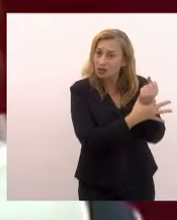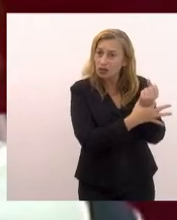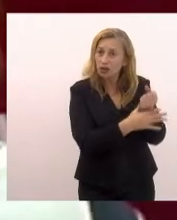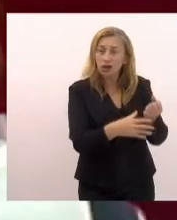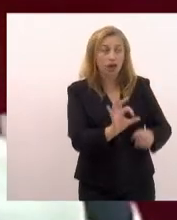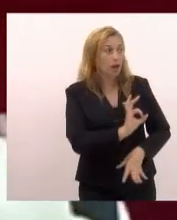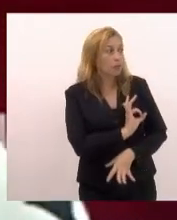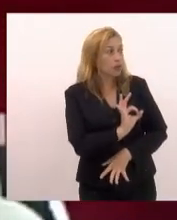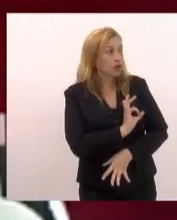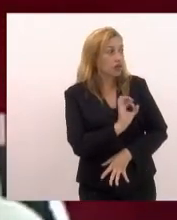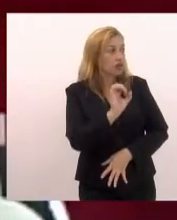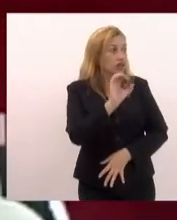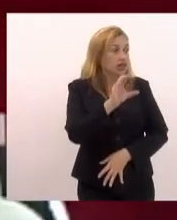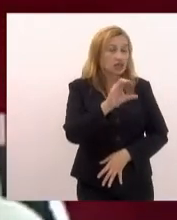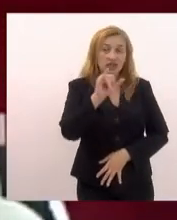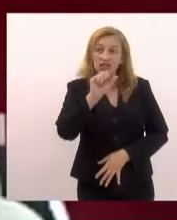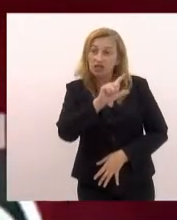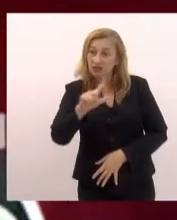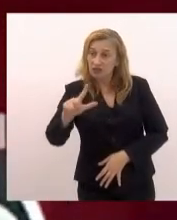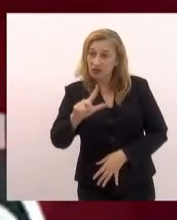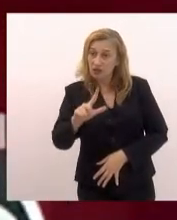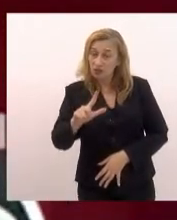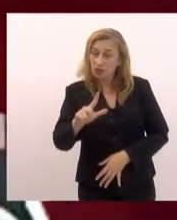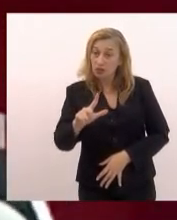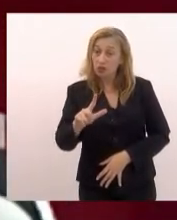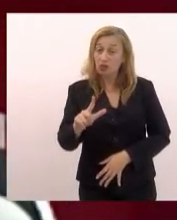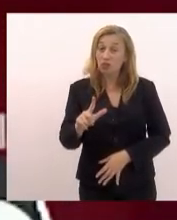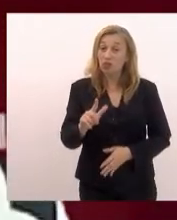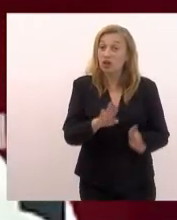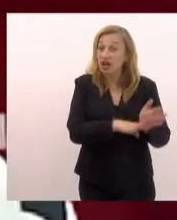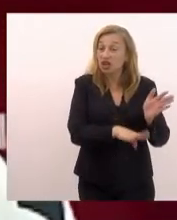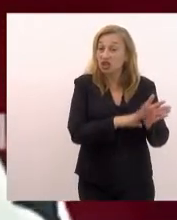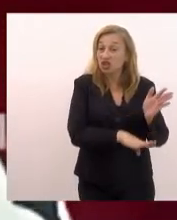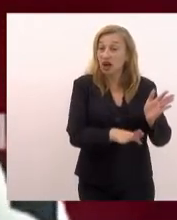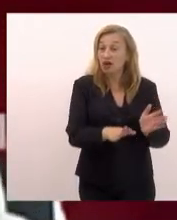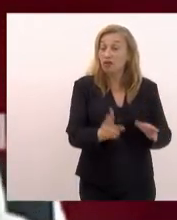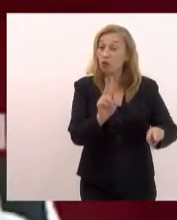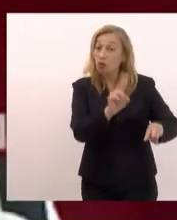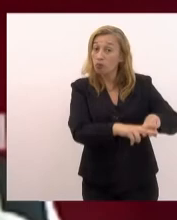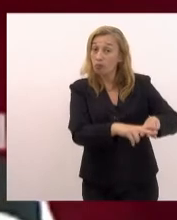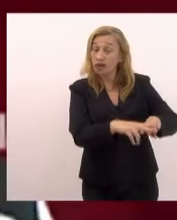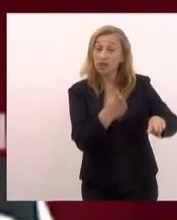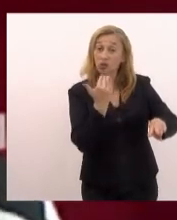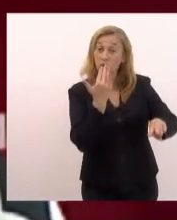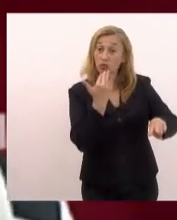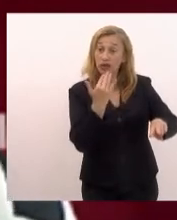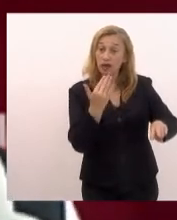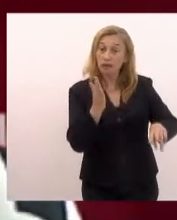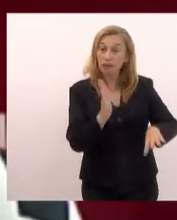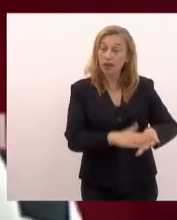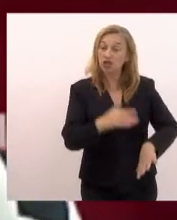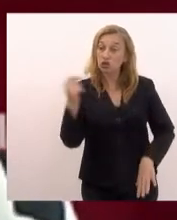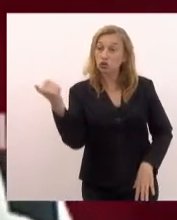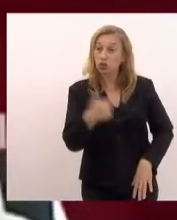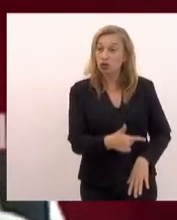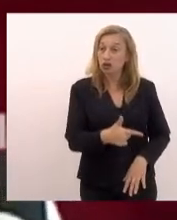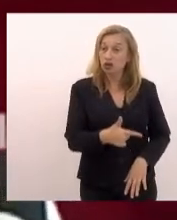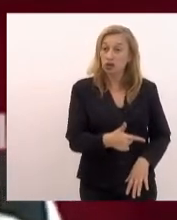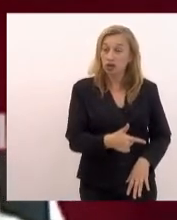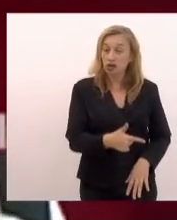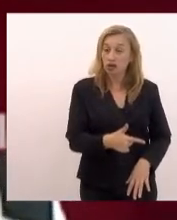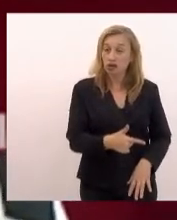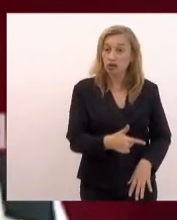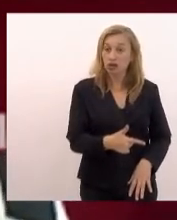Polícia Civil gastava com a alimentação dos presos era maior do que a polícia gastava com a alimentação